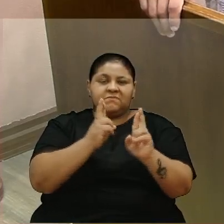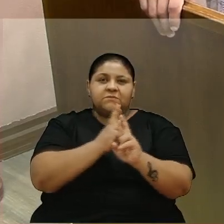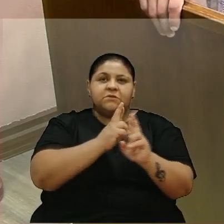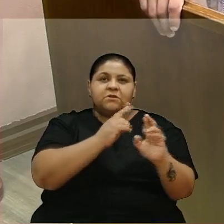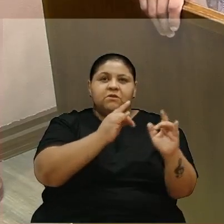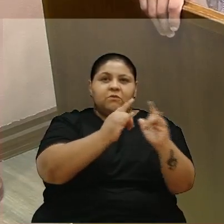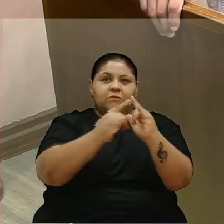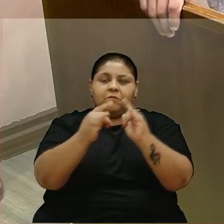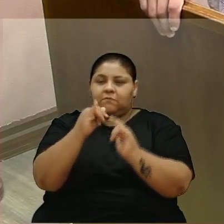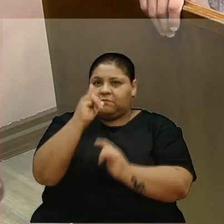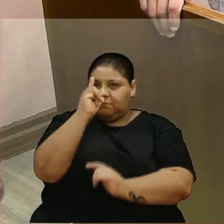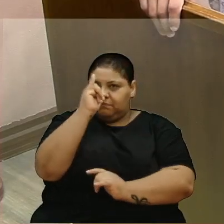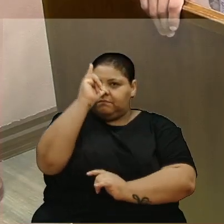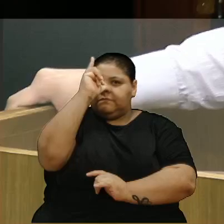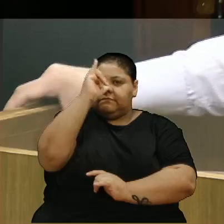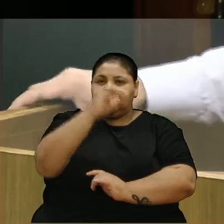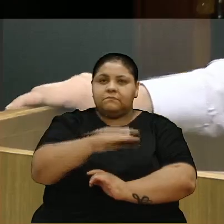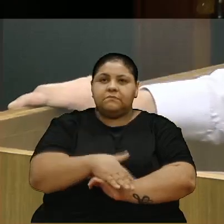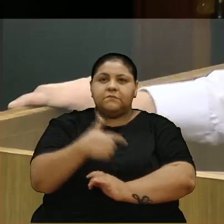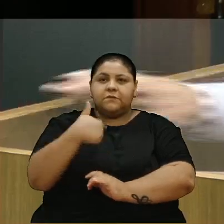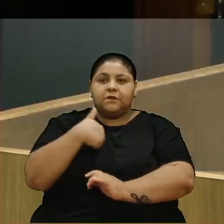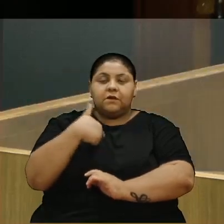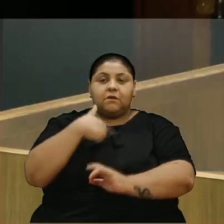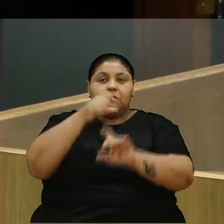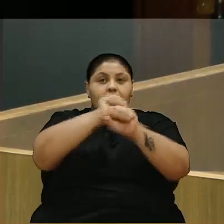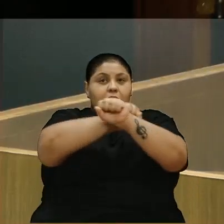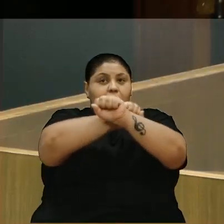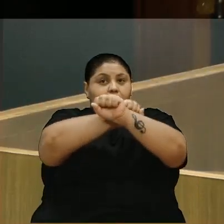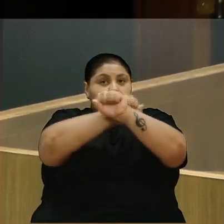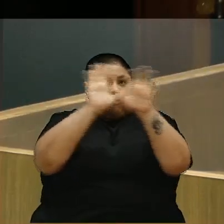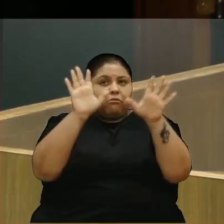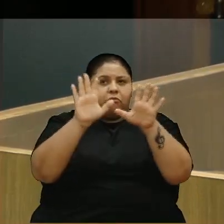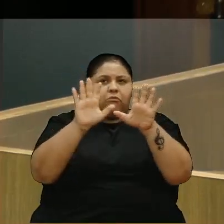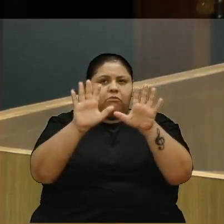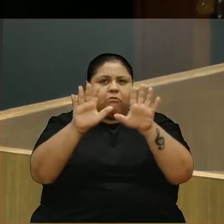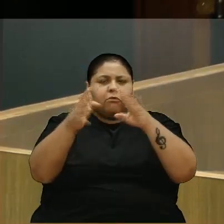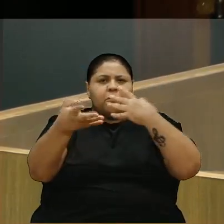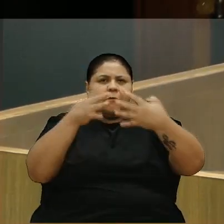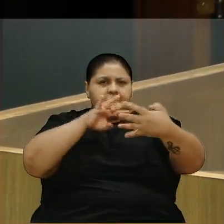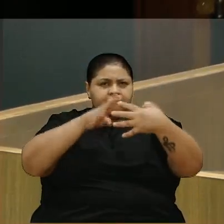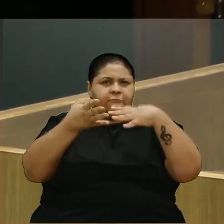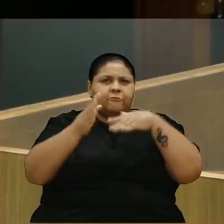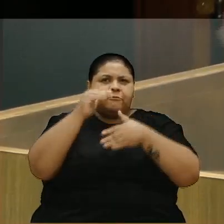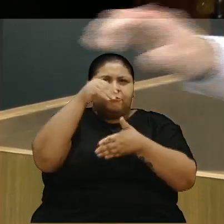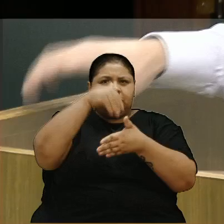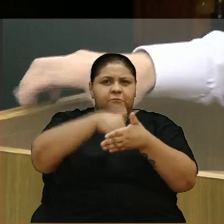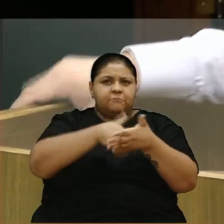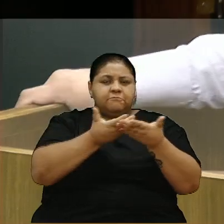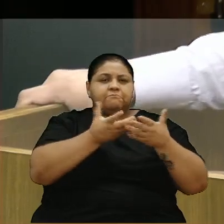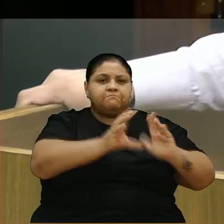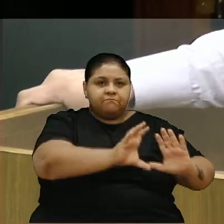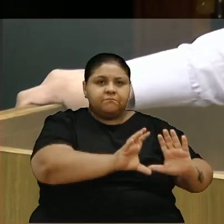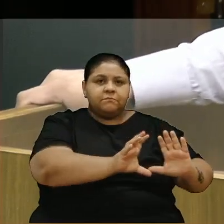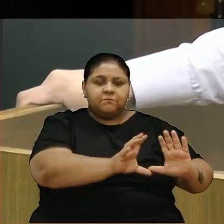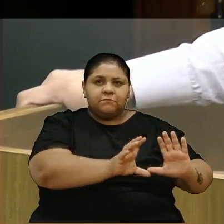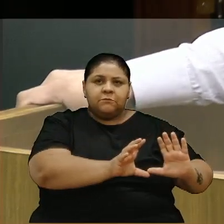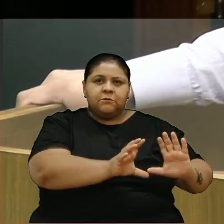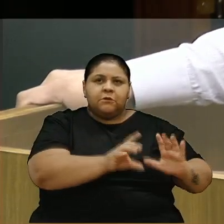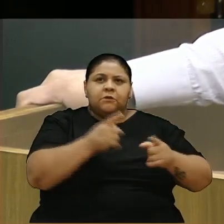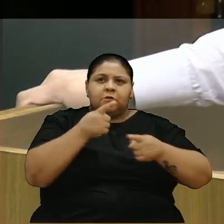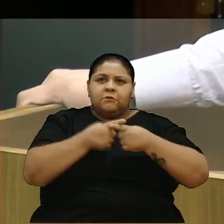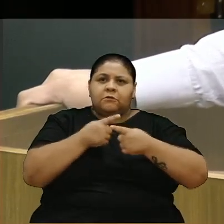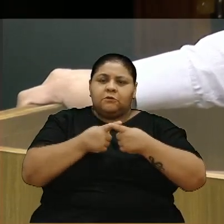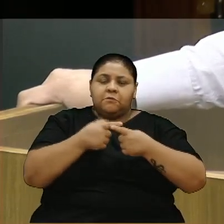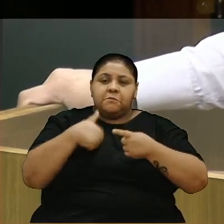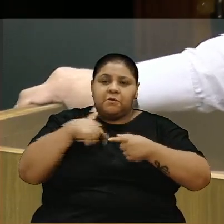Quindim, fico bem claro e bem transparente que irei votar contrário, porque, do meu